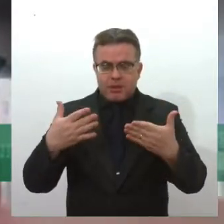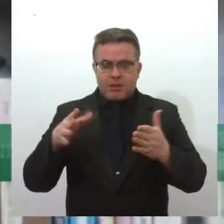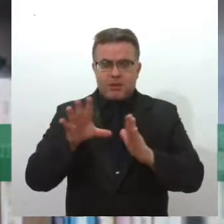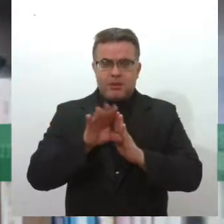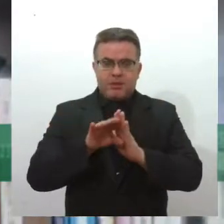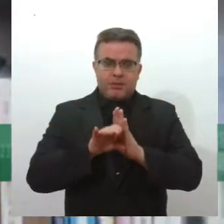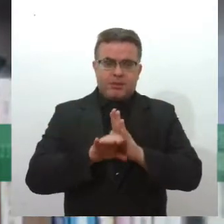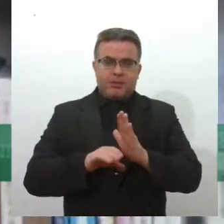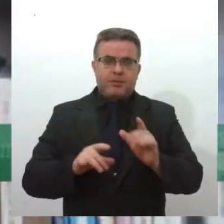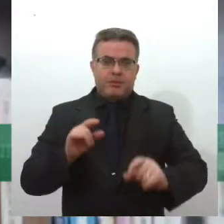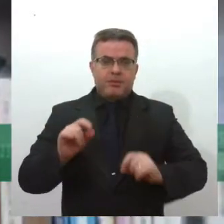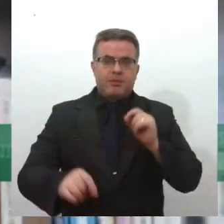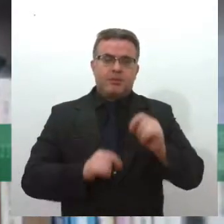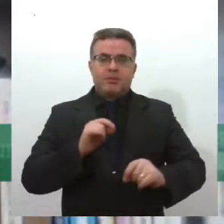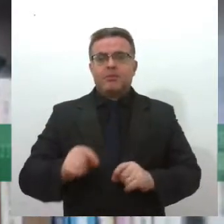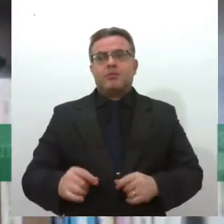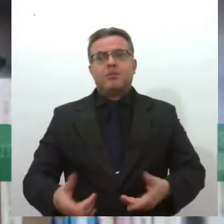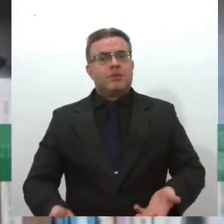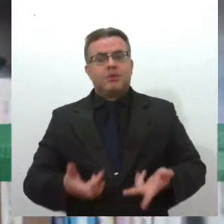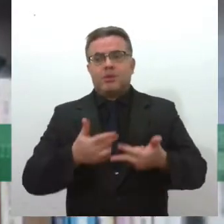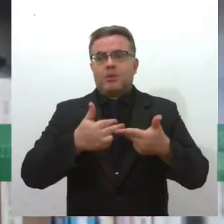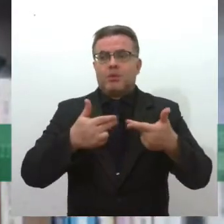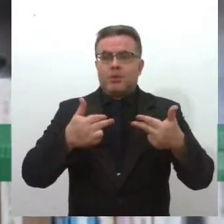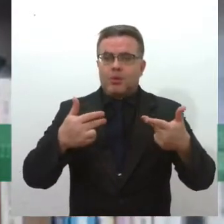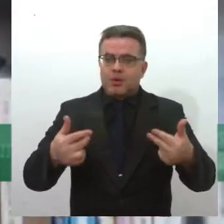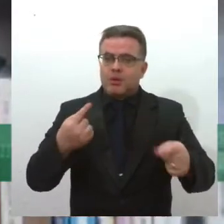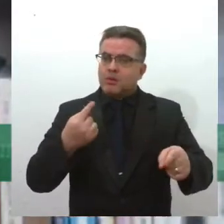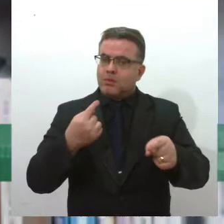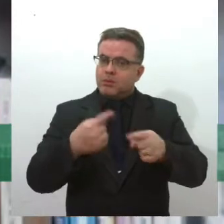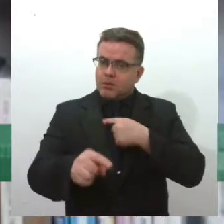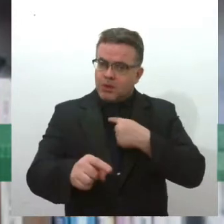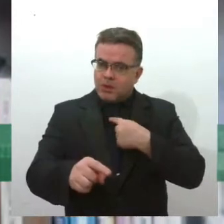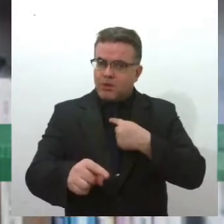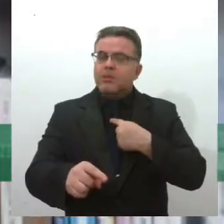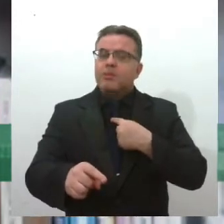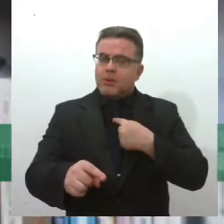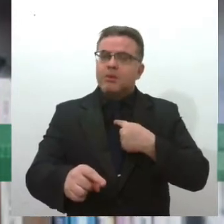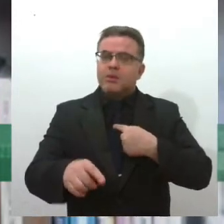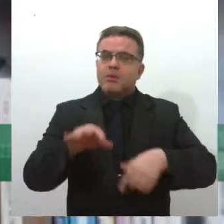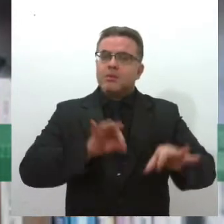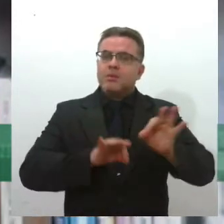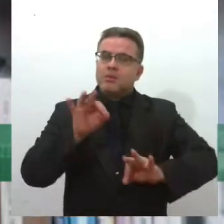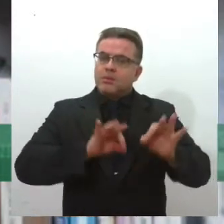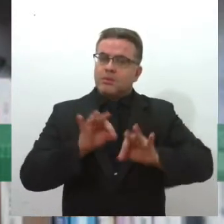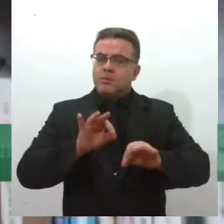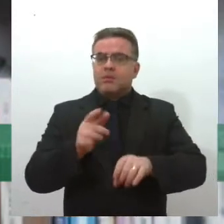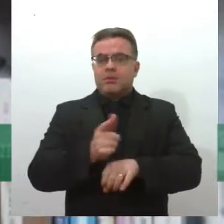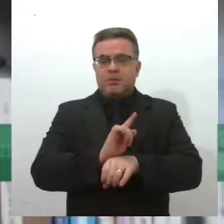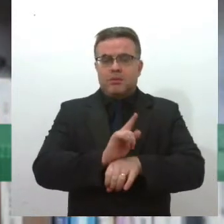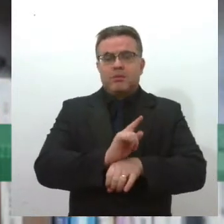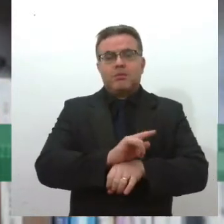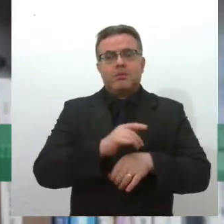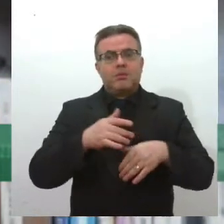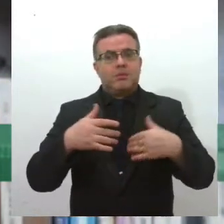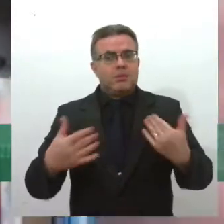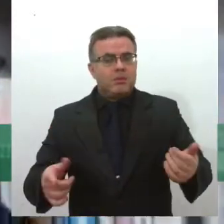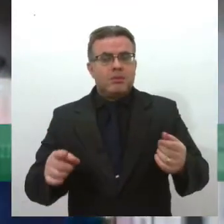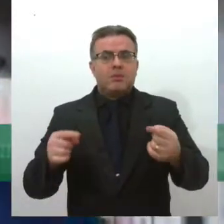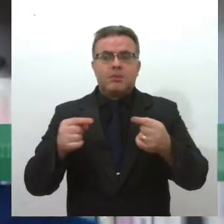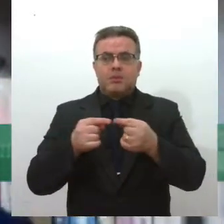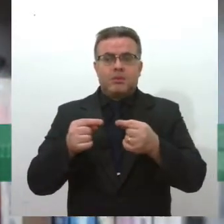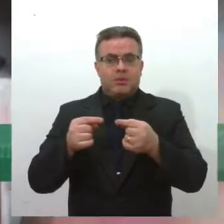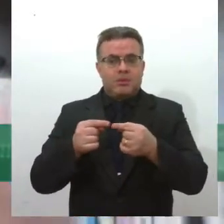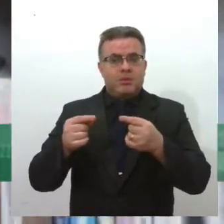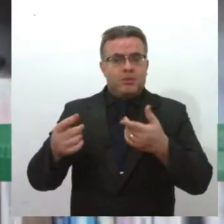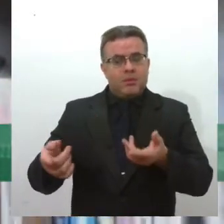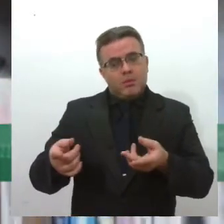de improbidade são atos inadequados. E atos inadequados podem ser cometidos tanto a título de